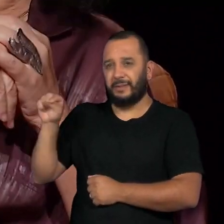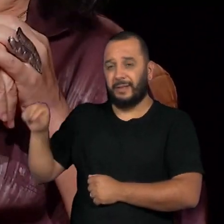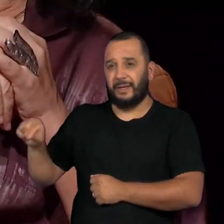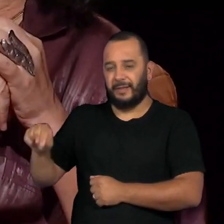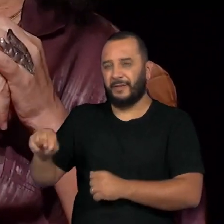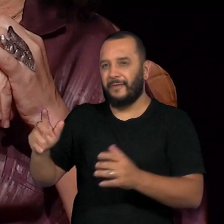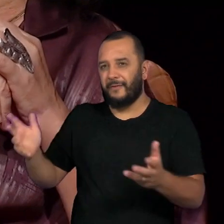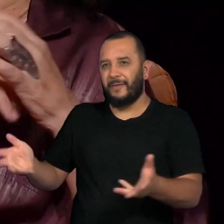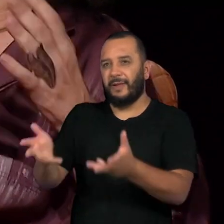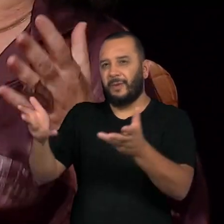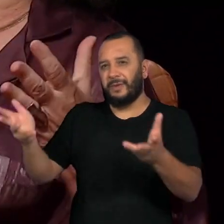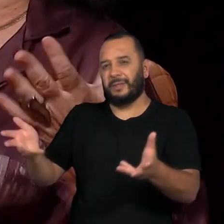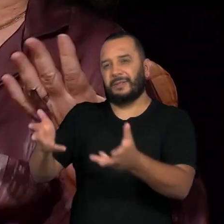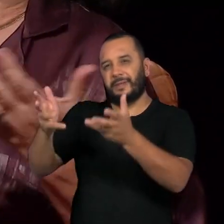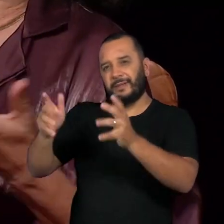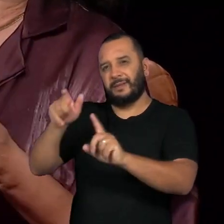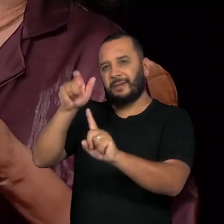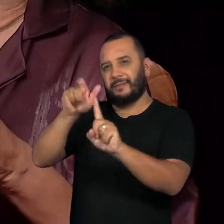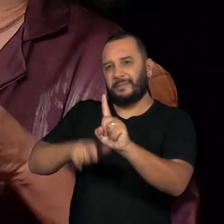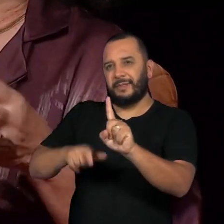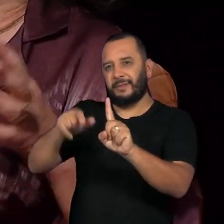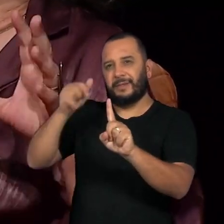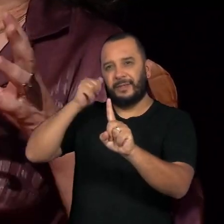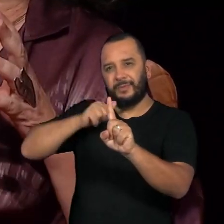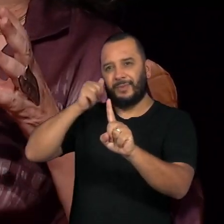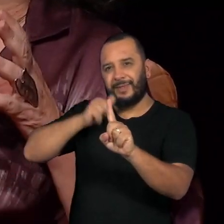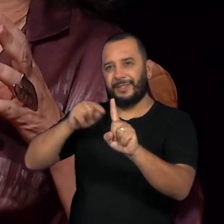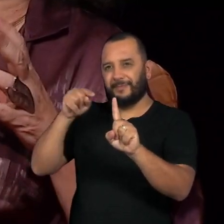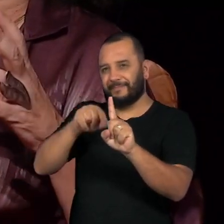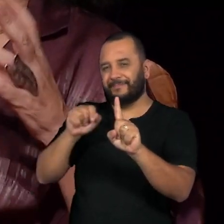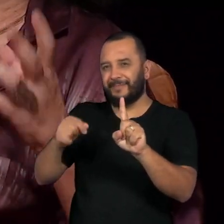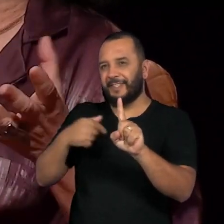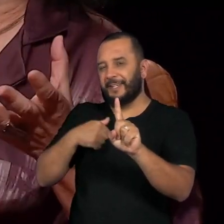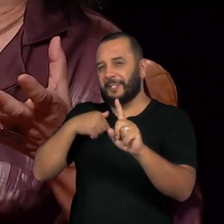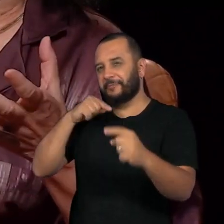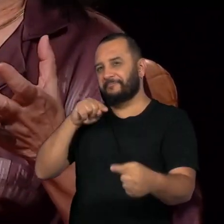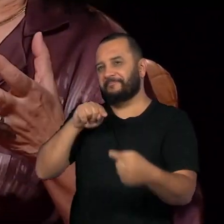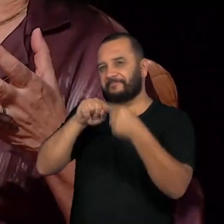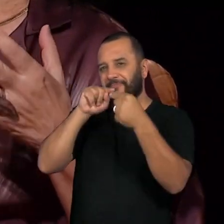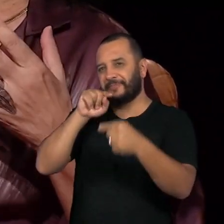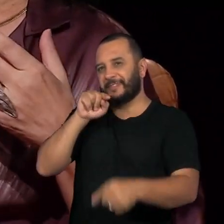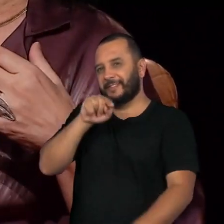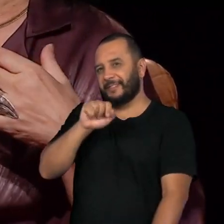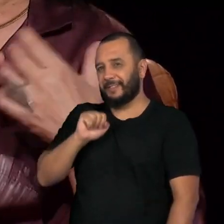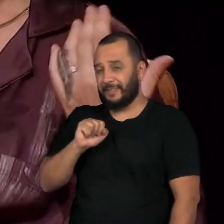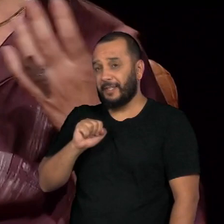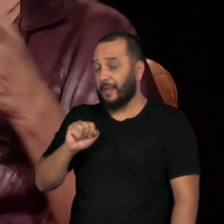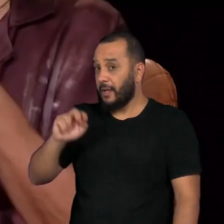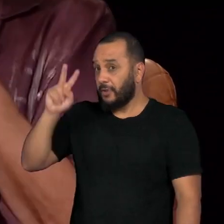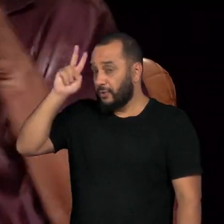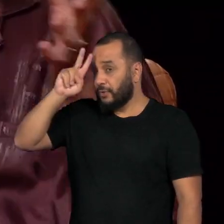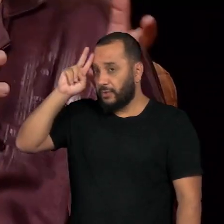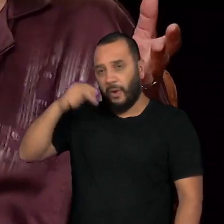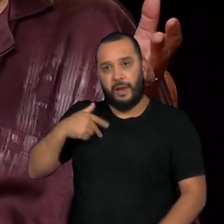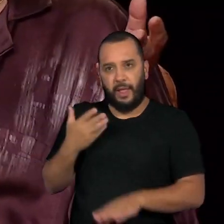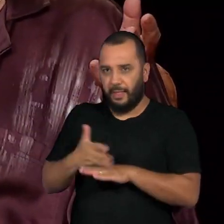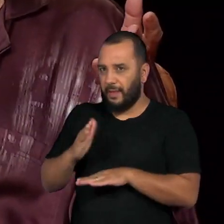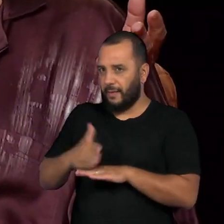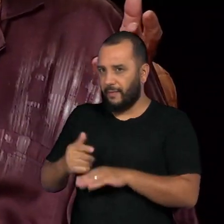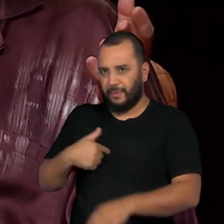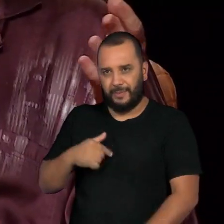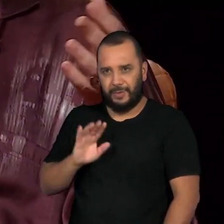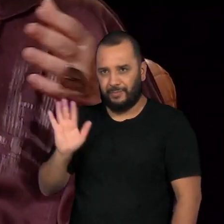valorizando a personagem feminina de maneira que eu me identifiquei muito. A história não tem nada a ver comigo, porque